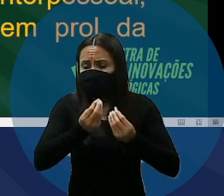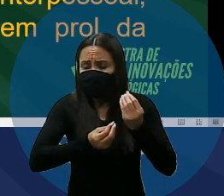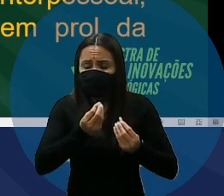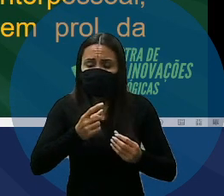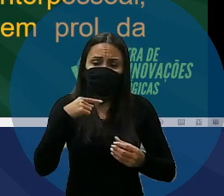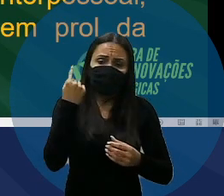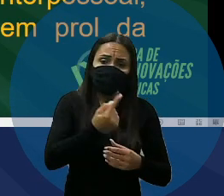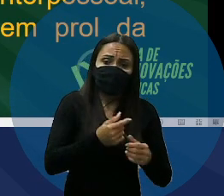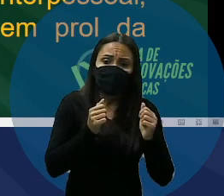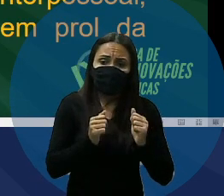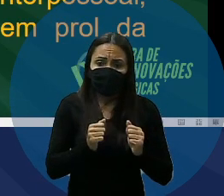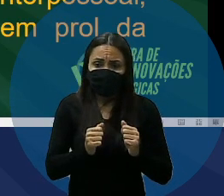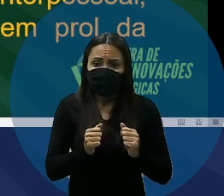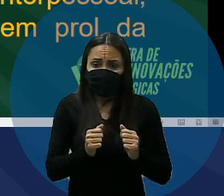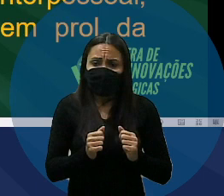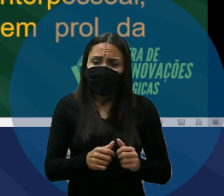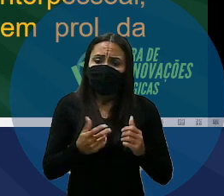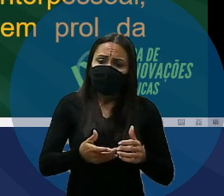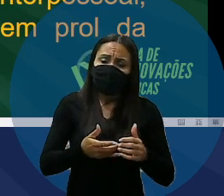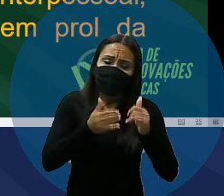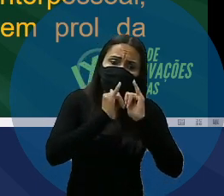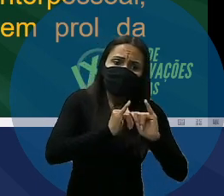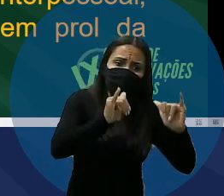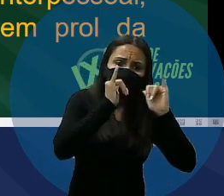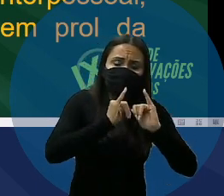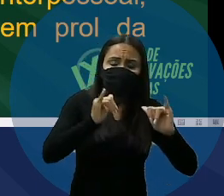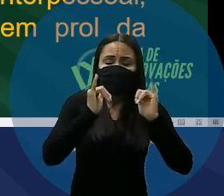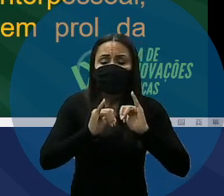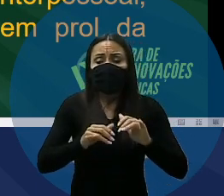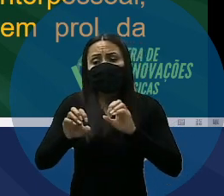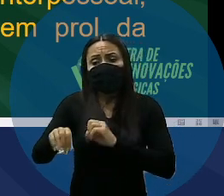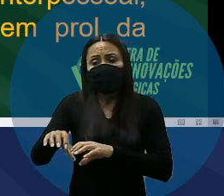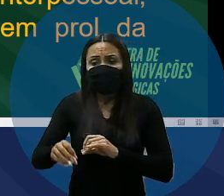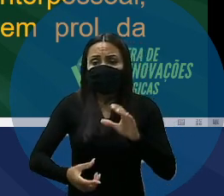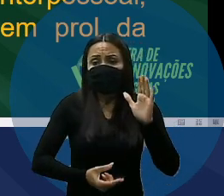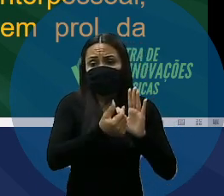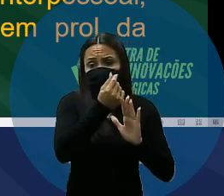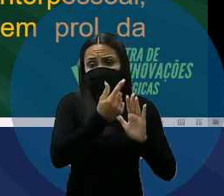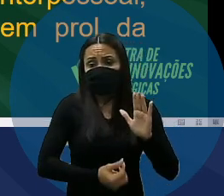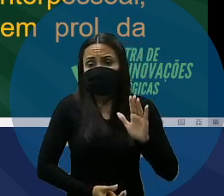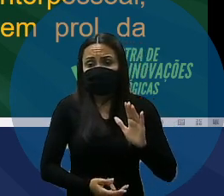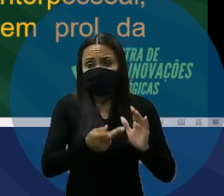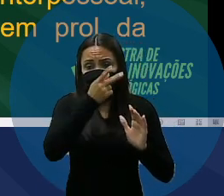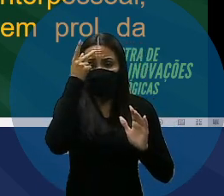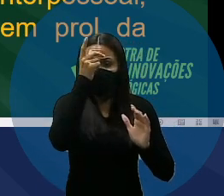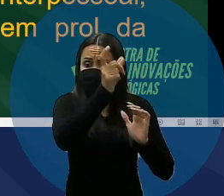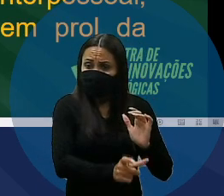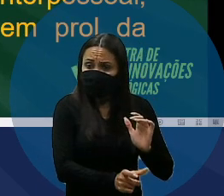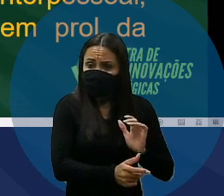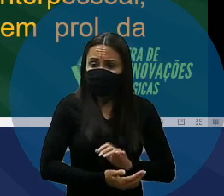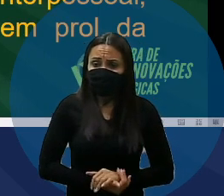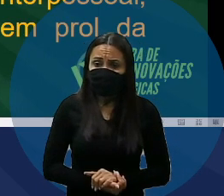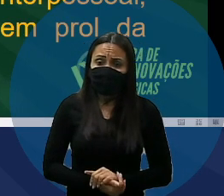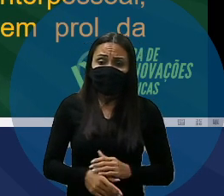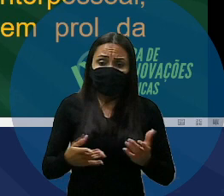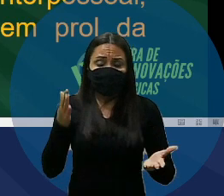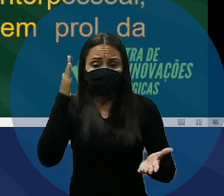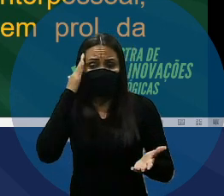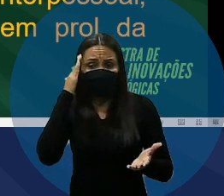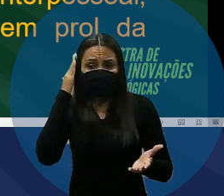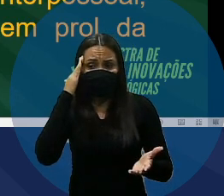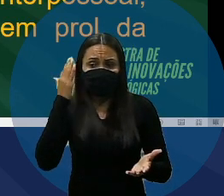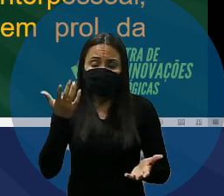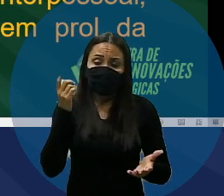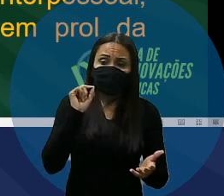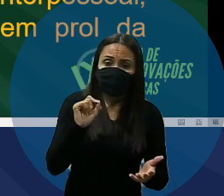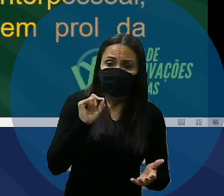essas informações sobre educação financeira às pessoas. Então, se chegou à conclusão, eles